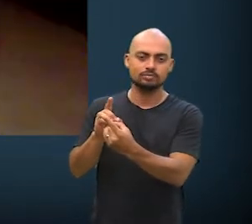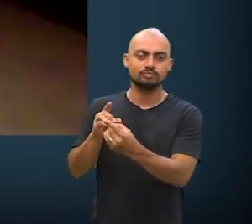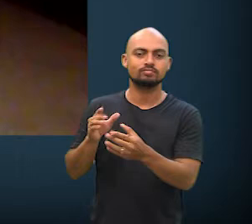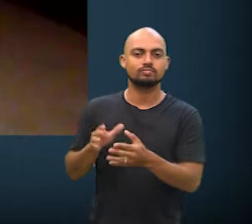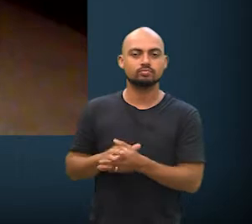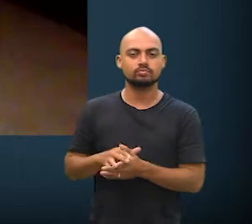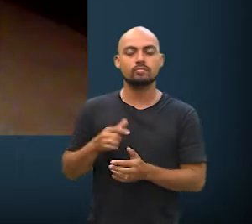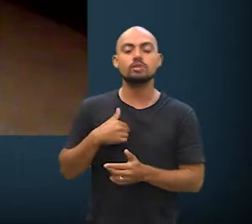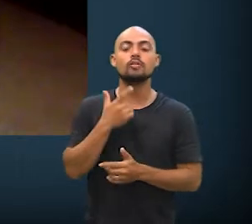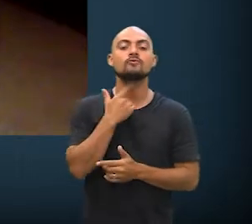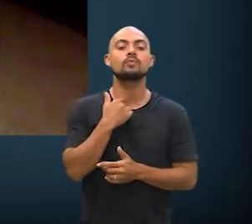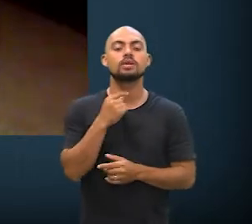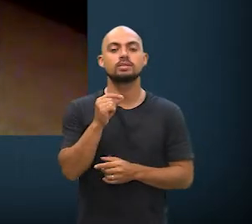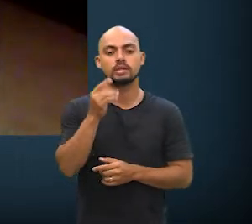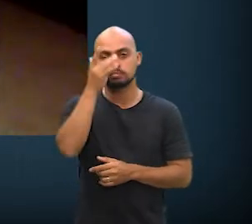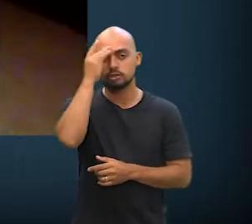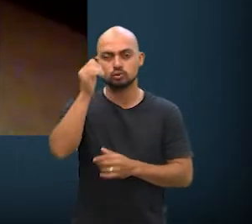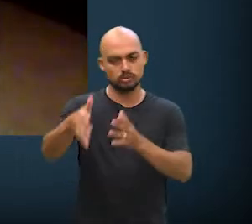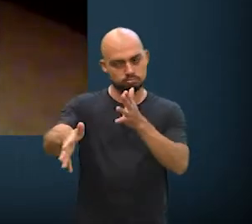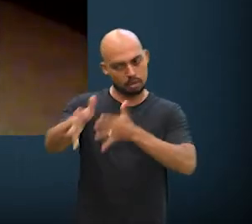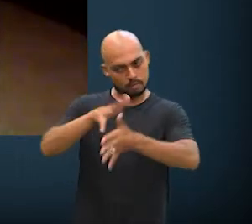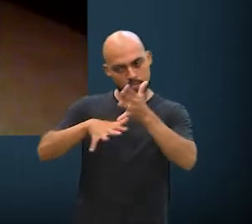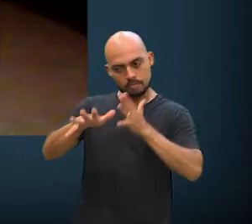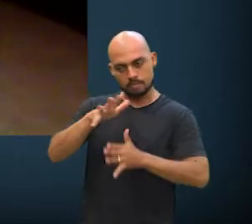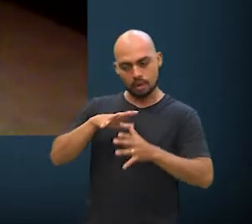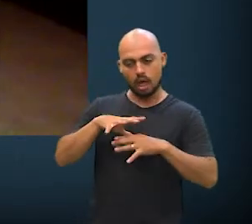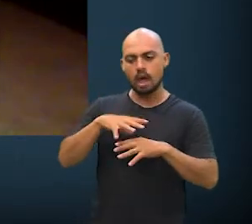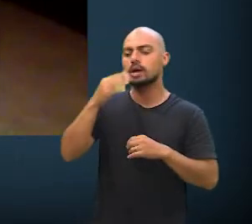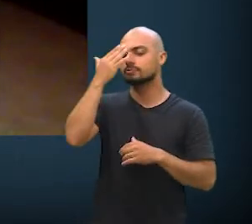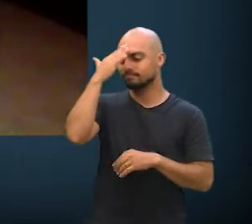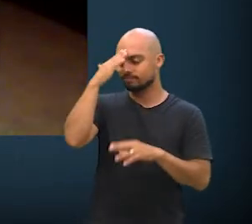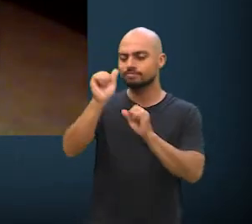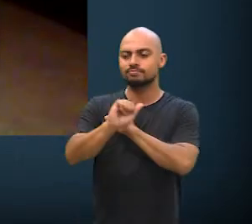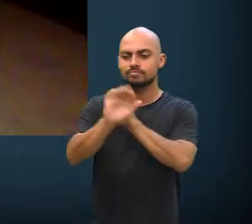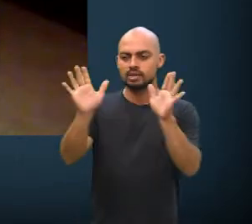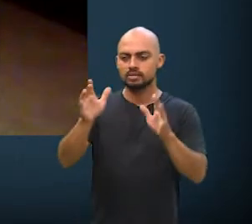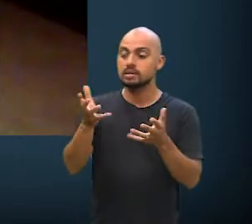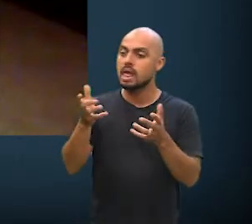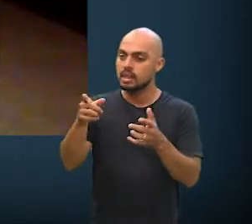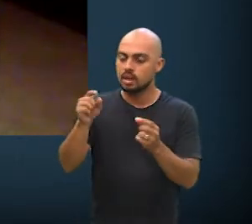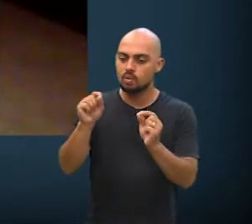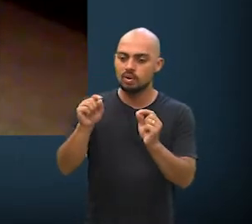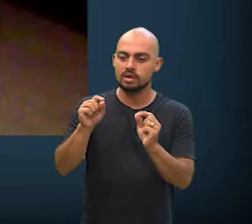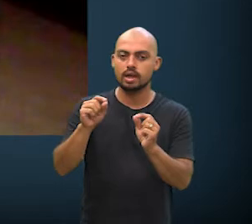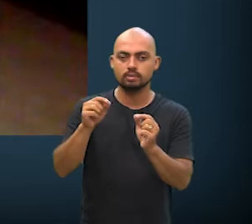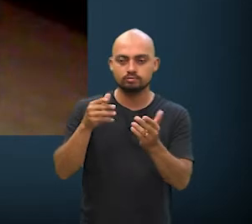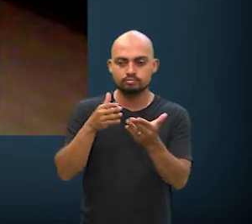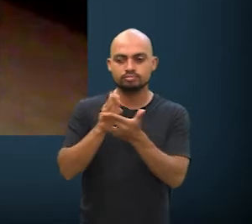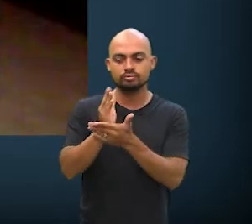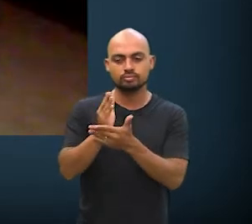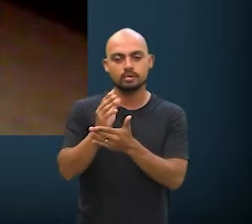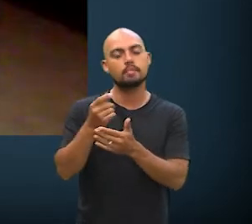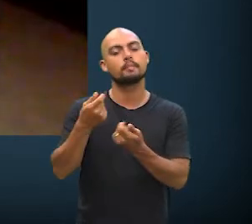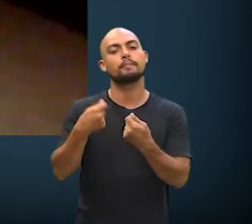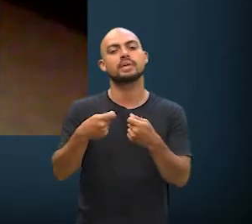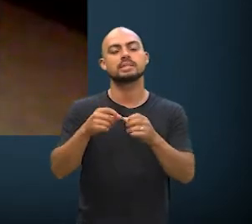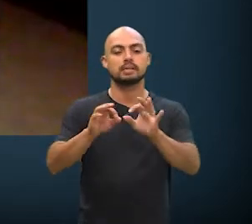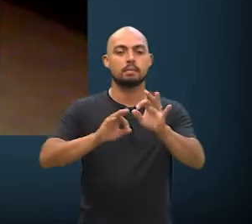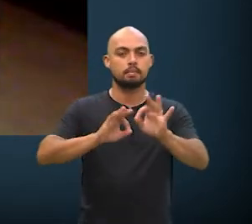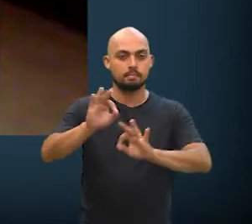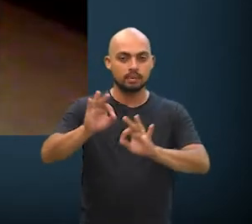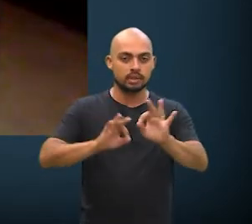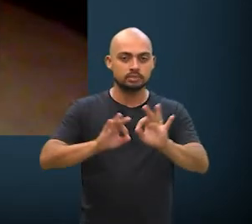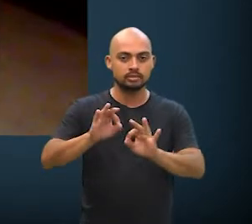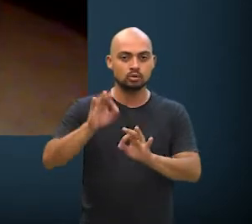a minha vontade, é ouvir a pessoa, entender a pessoa e falar, poxa, você quer fazer alguma coisa para dar certo? Cara, é planejamento. Essa palavra